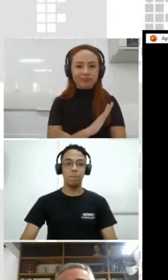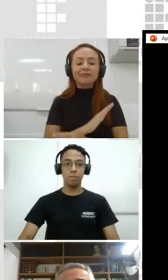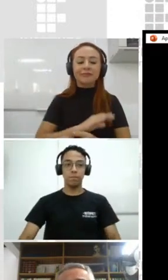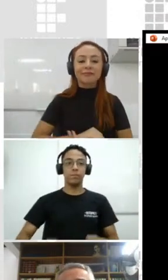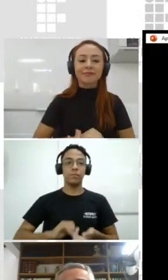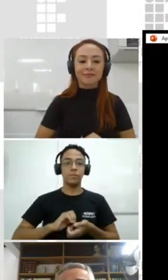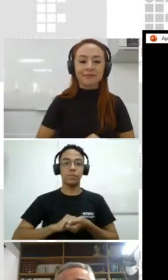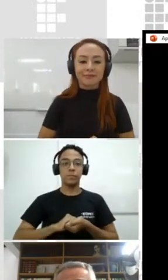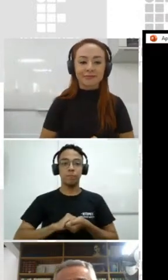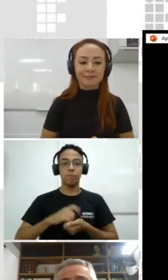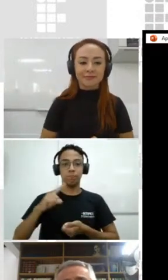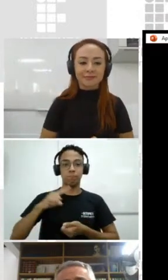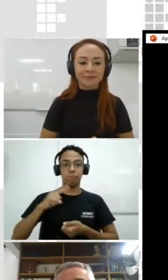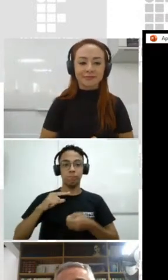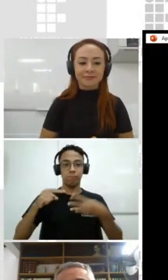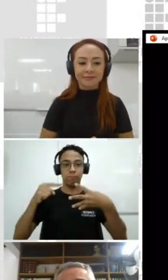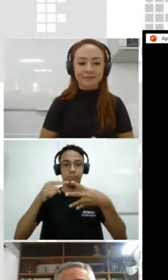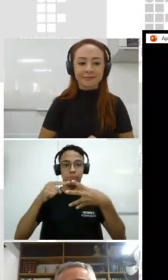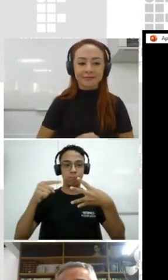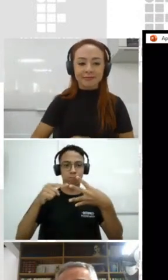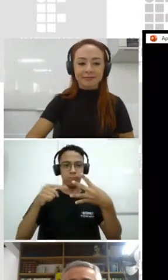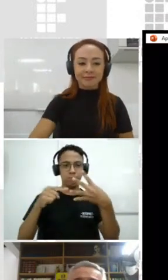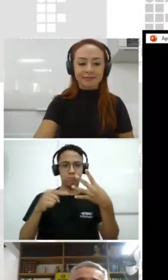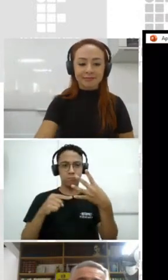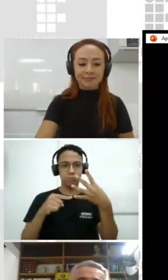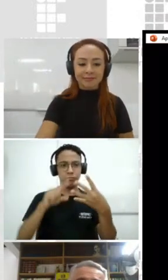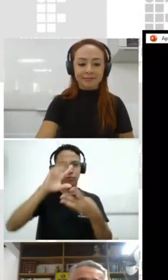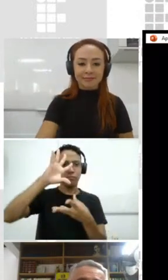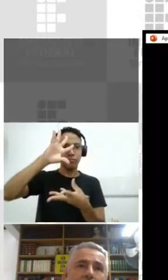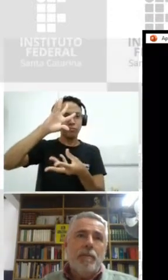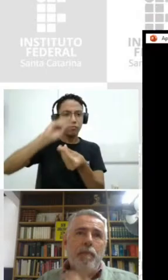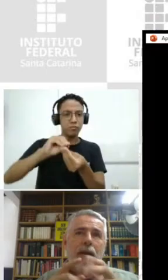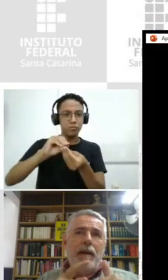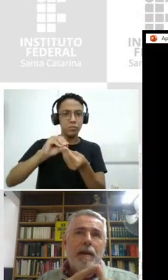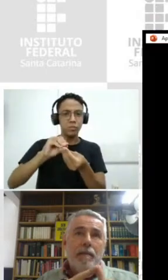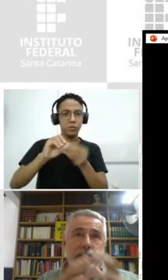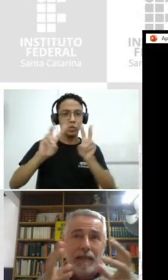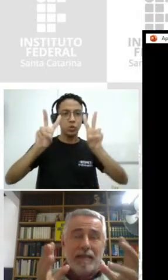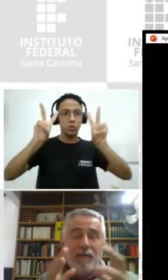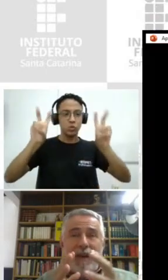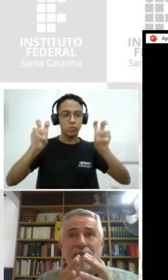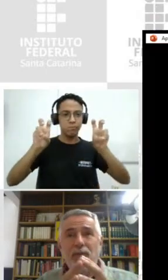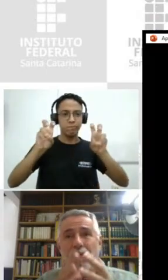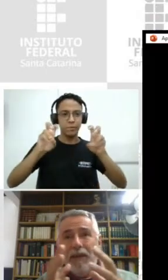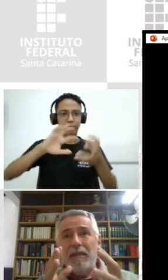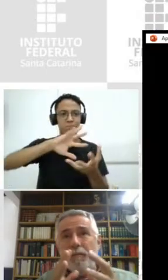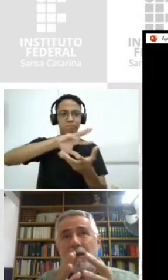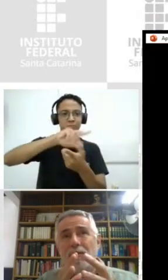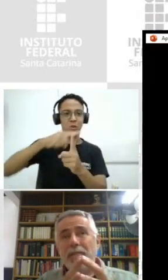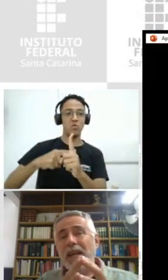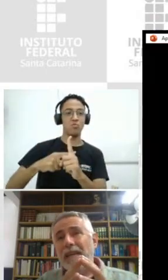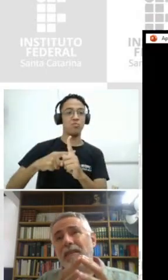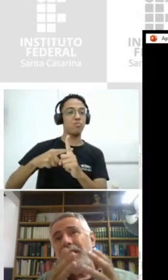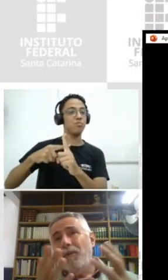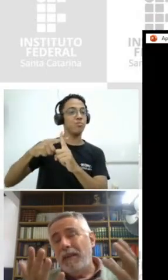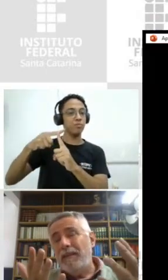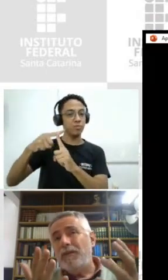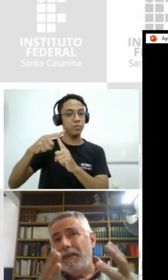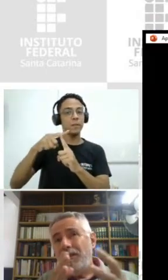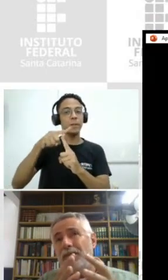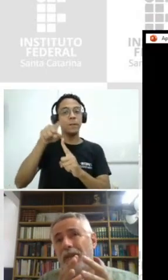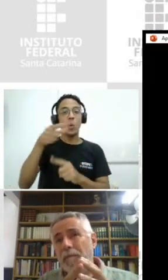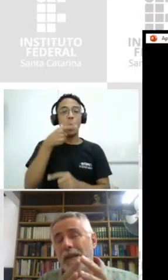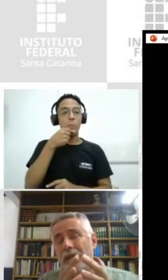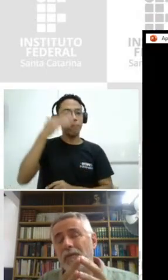que resumem claramente o estado atual do aquecimento. E essas frases foram feitas pelo James Hansen, que é o